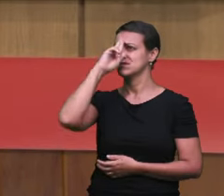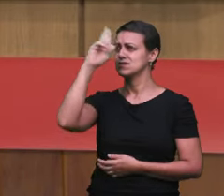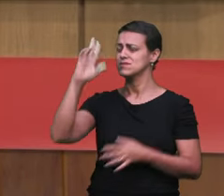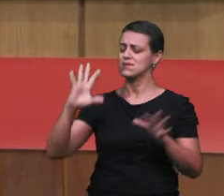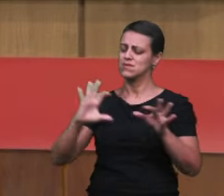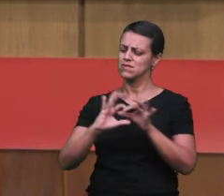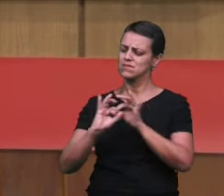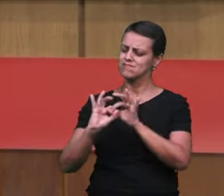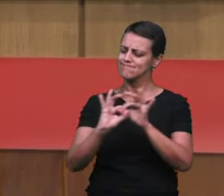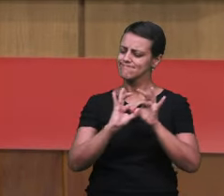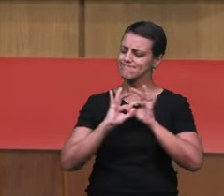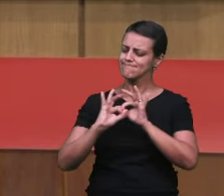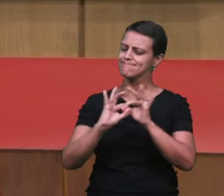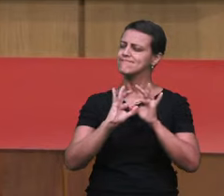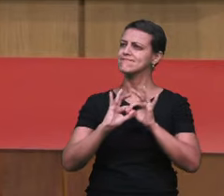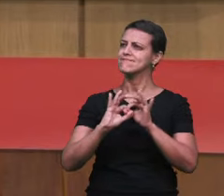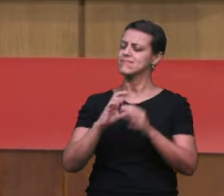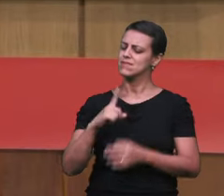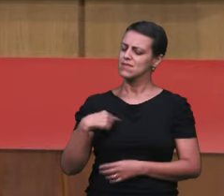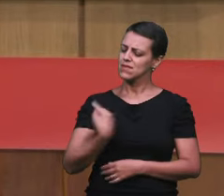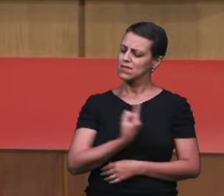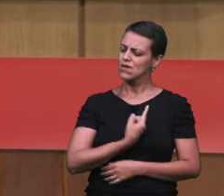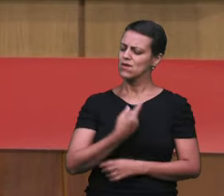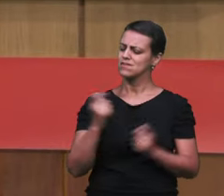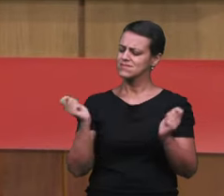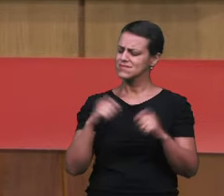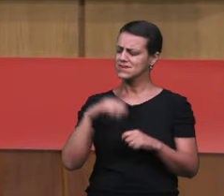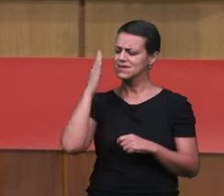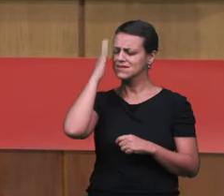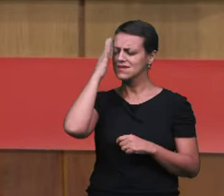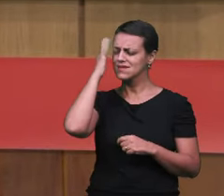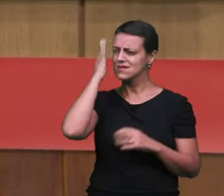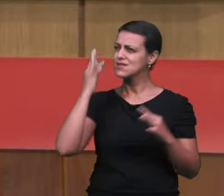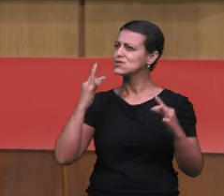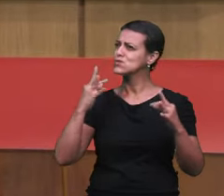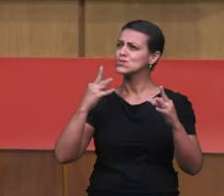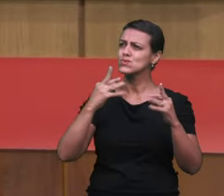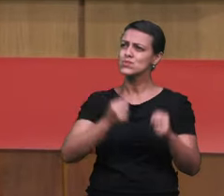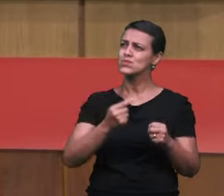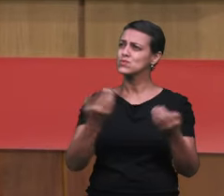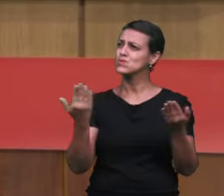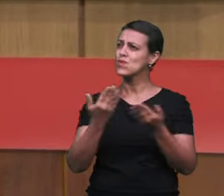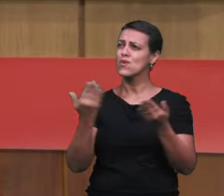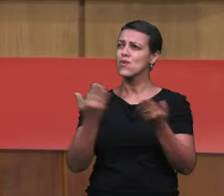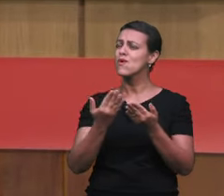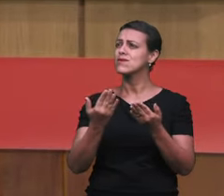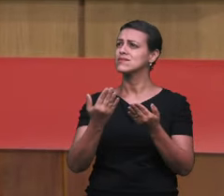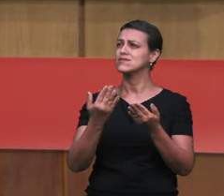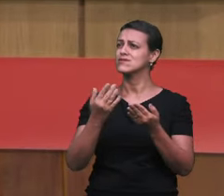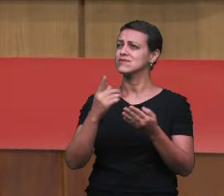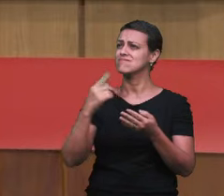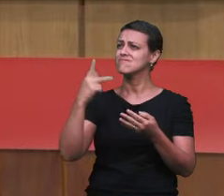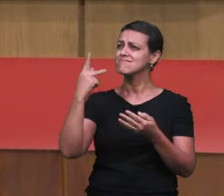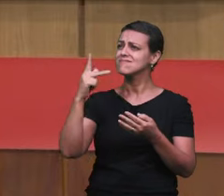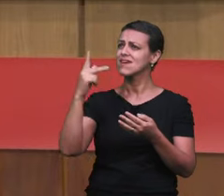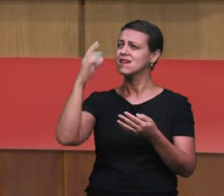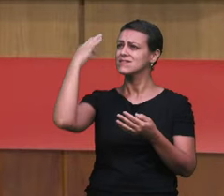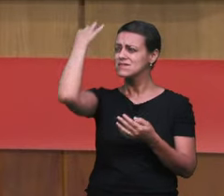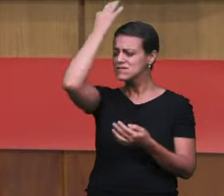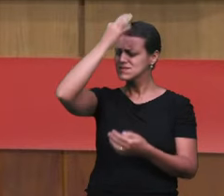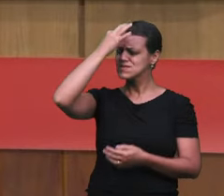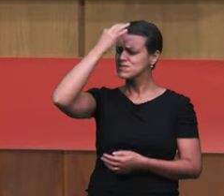nossa comunhão para que possamos compreender tudo aquilo que o Teu Espírito Santo nos